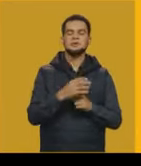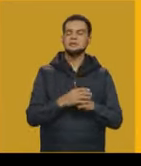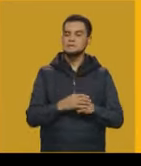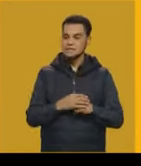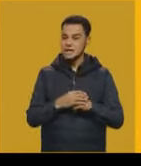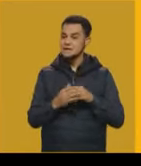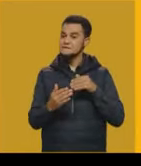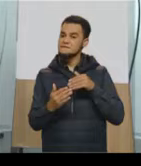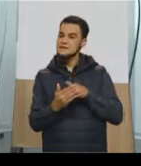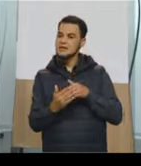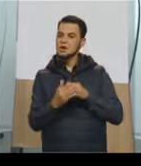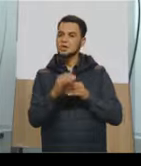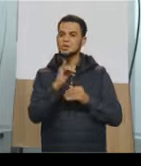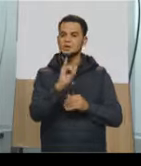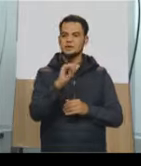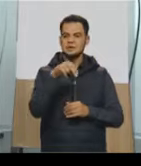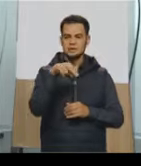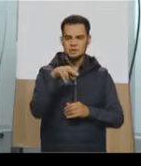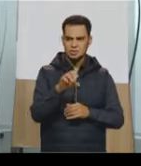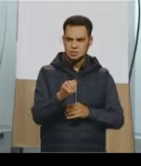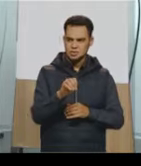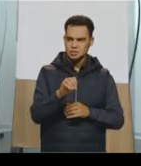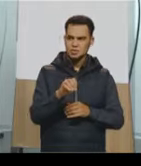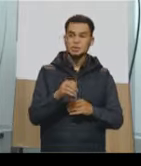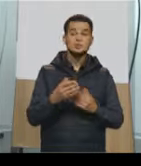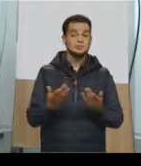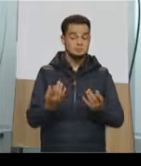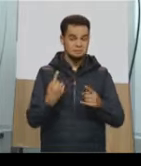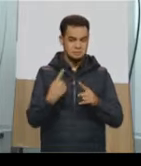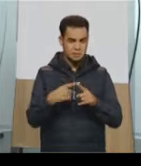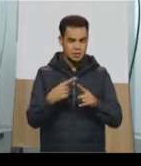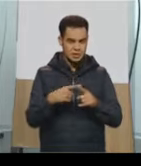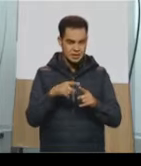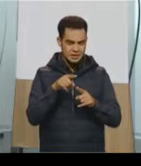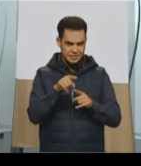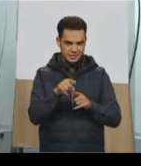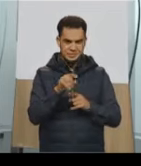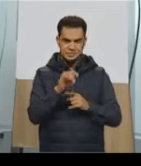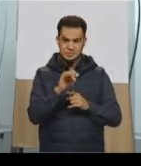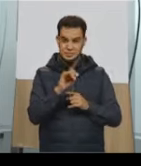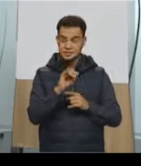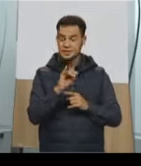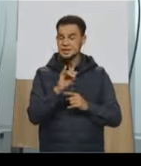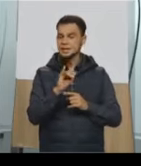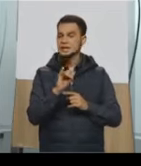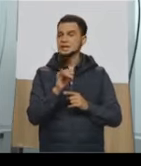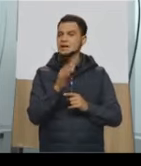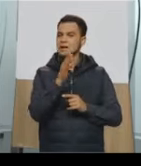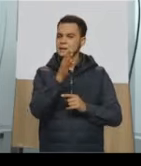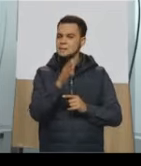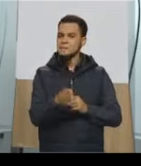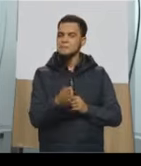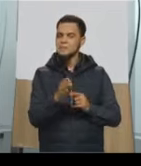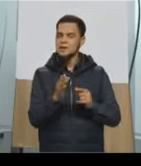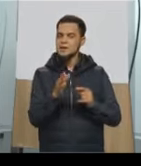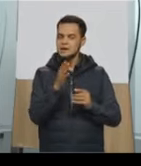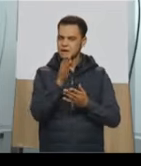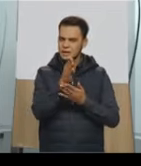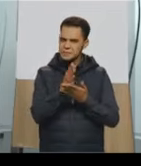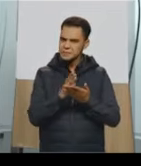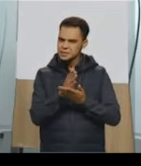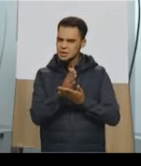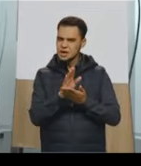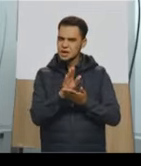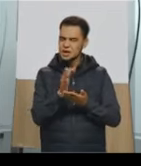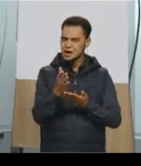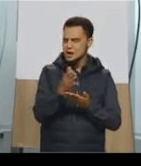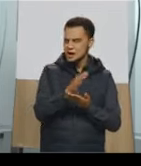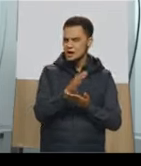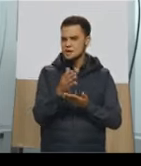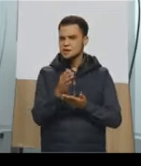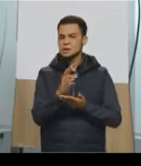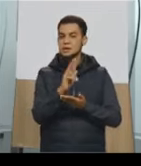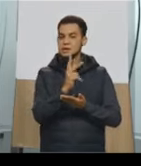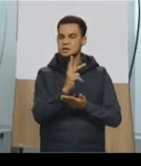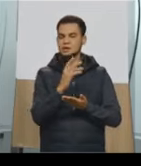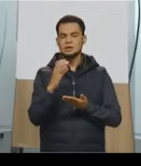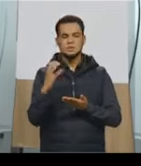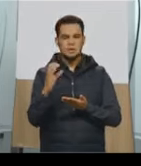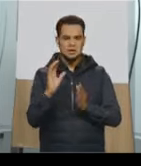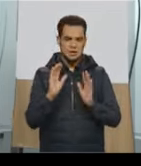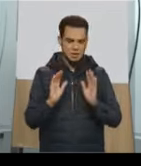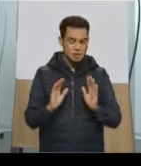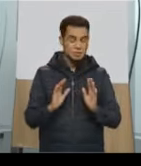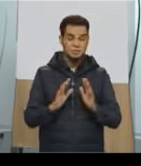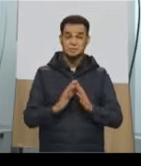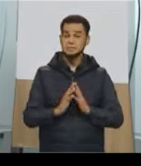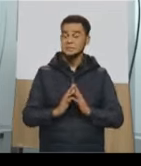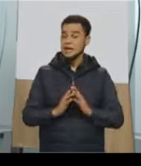terminação ino. In do intermediário de alcino e o O do hidrocarboneto. Então, até aqui, tudo